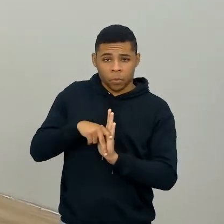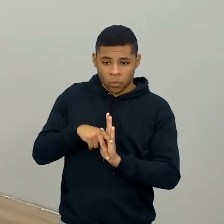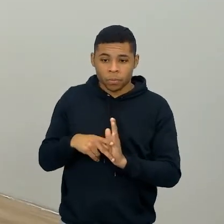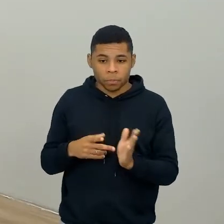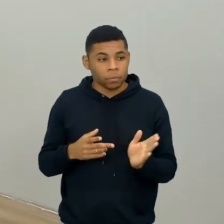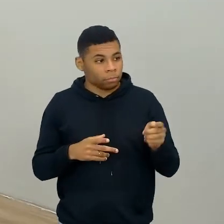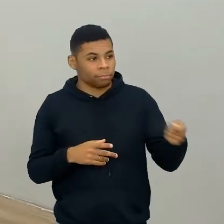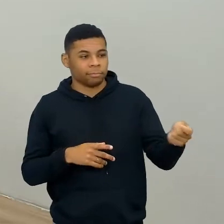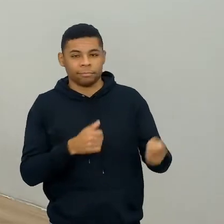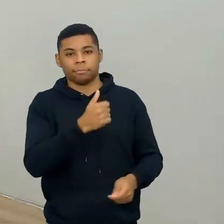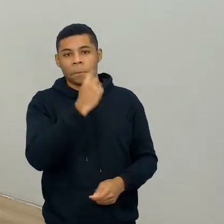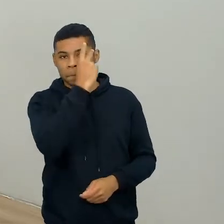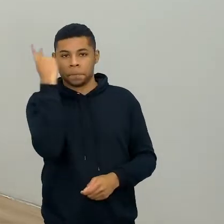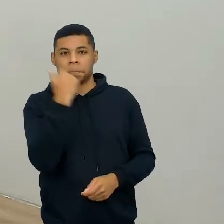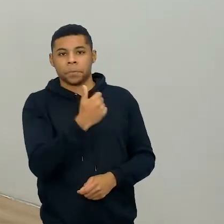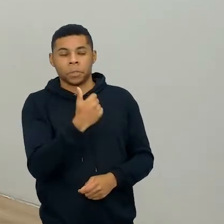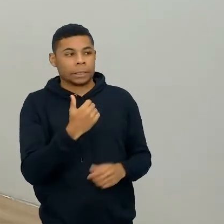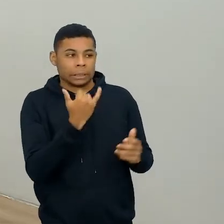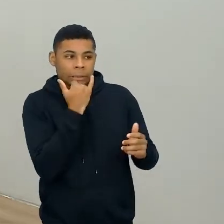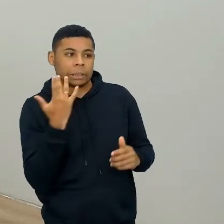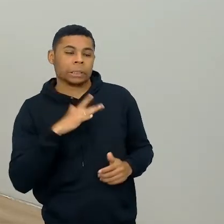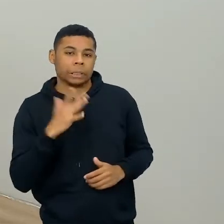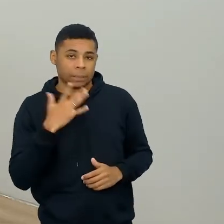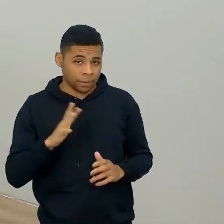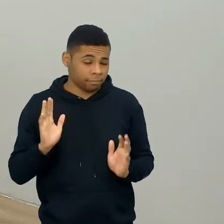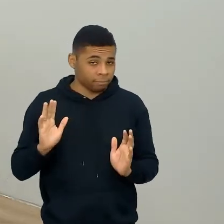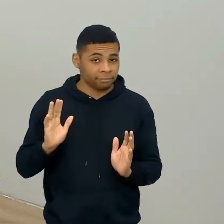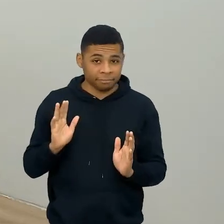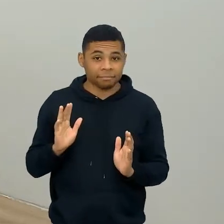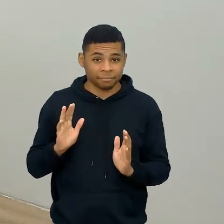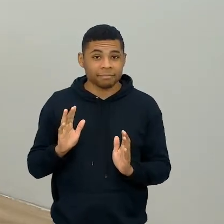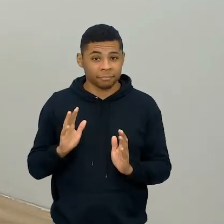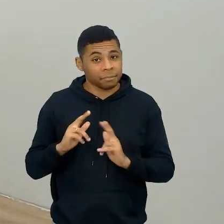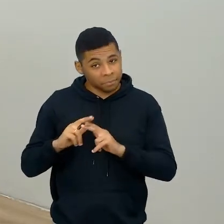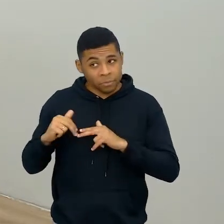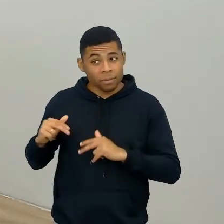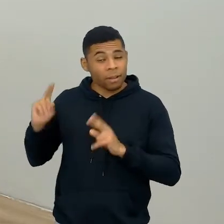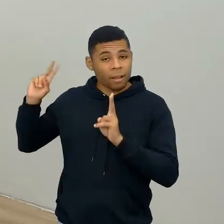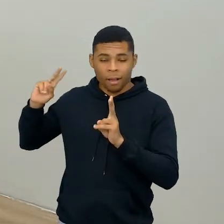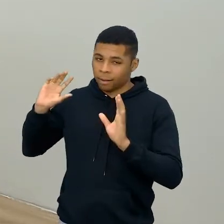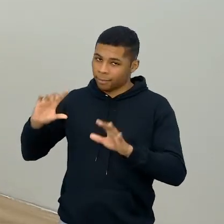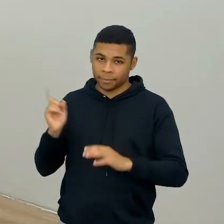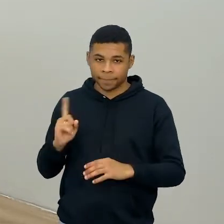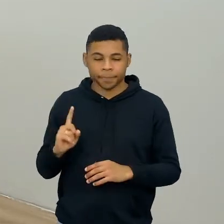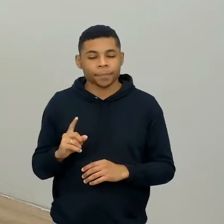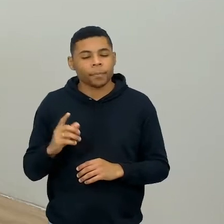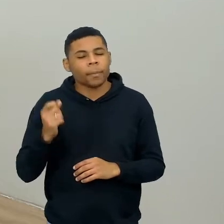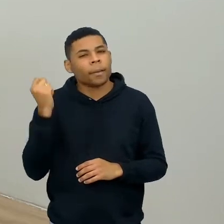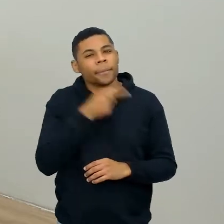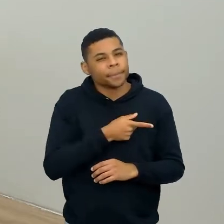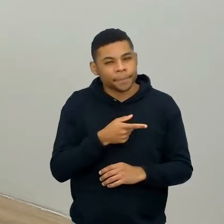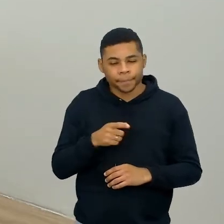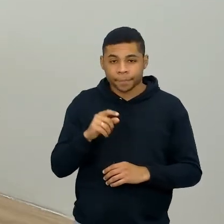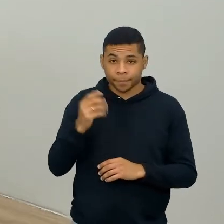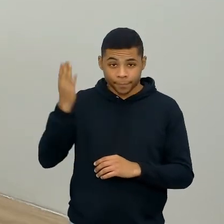instituições. Uma coisa curiosa é que a primeira vez que surgiu a palavra